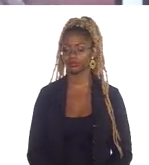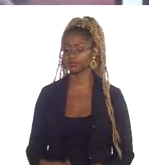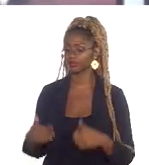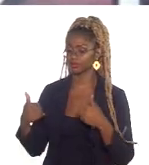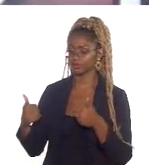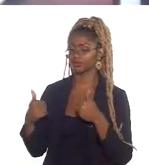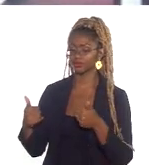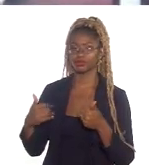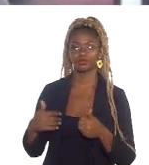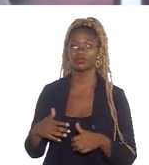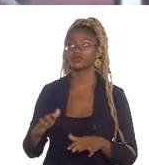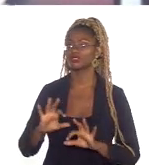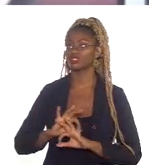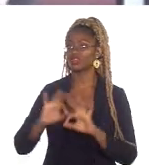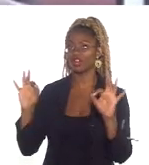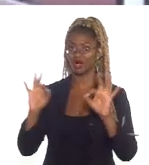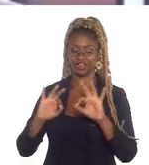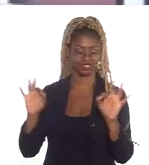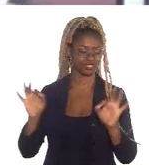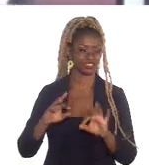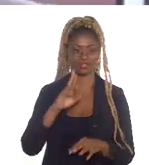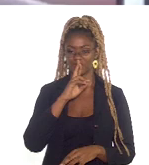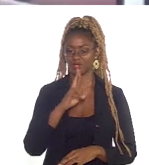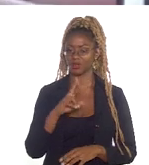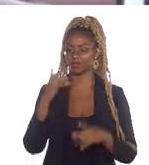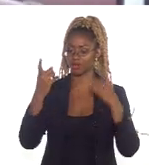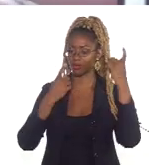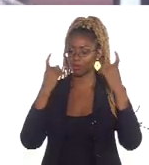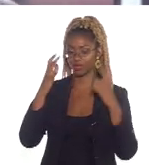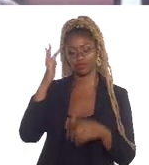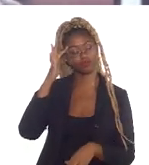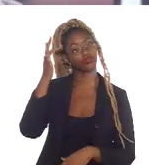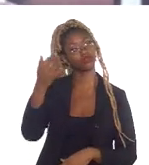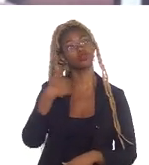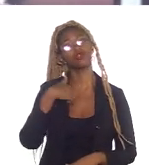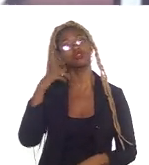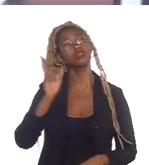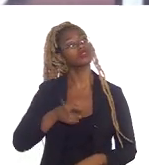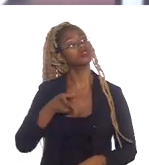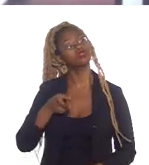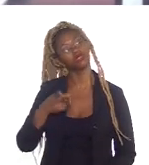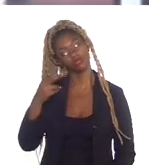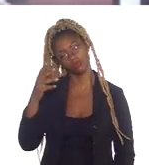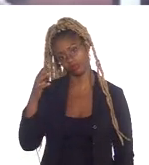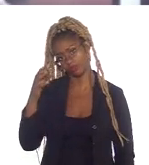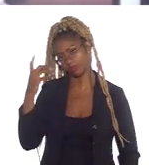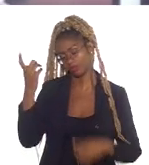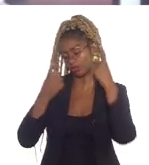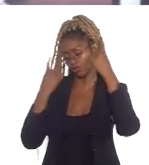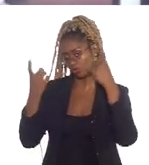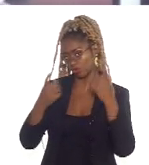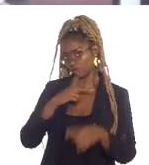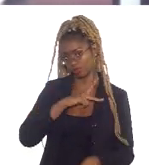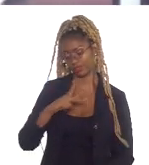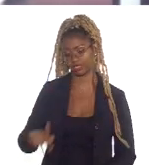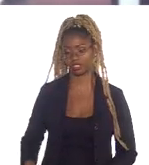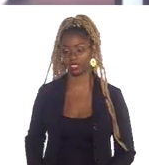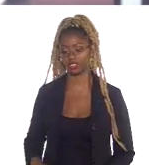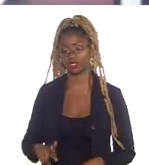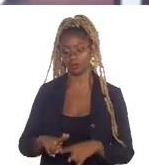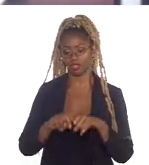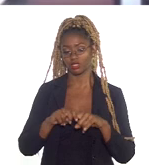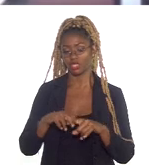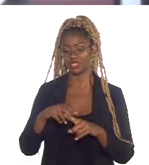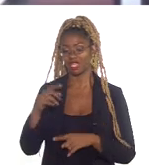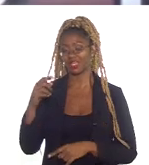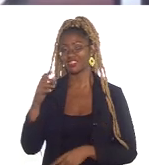Satisfeito com a resposta, preocupado às vezes com o futuro, porque eu sempre me preocupo, presidente, e com a demora às vezes